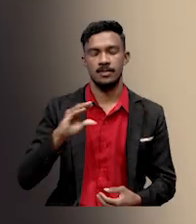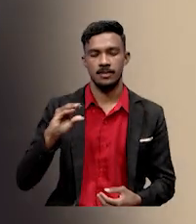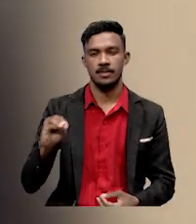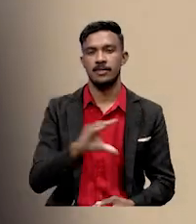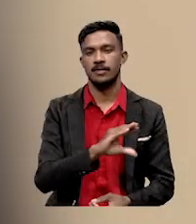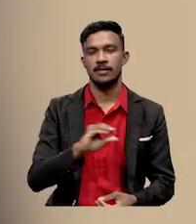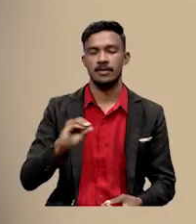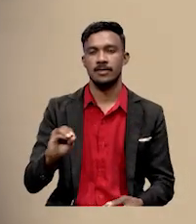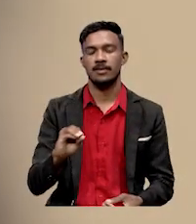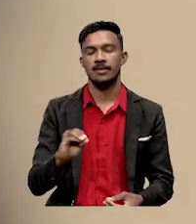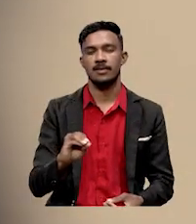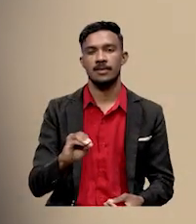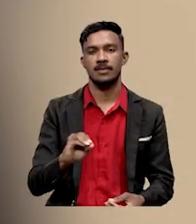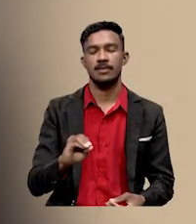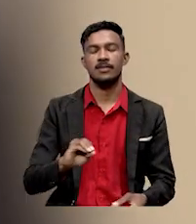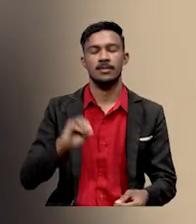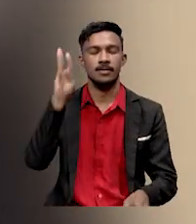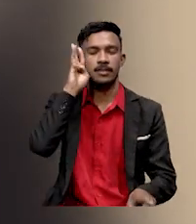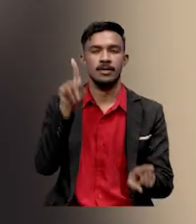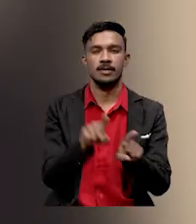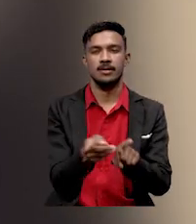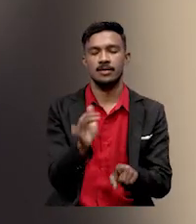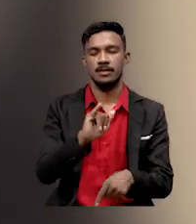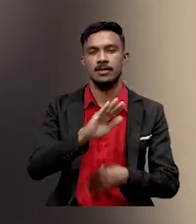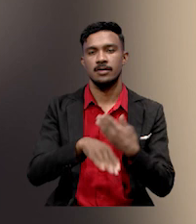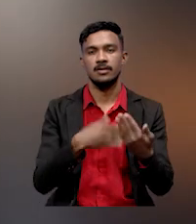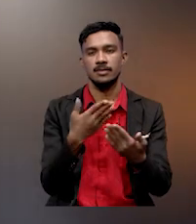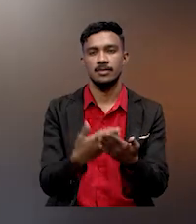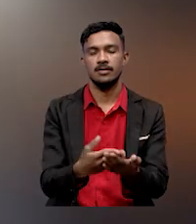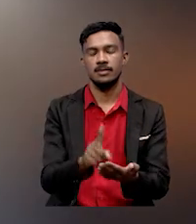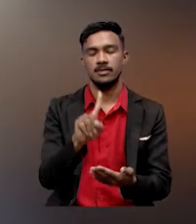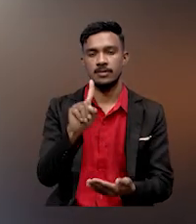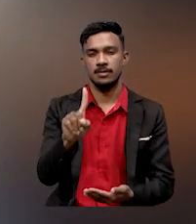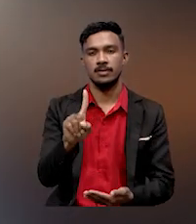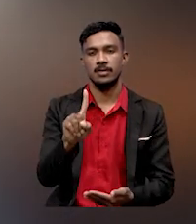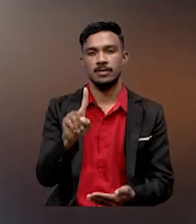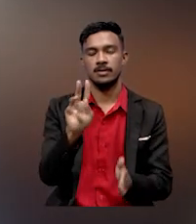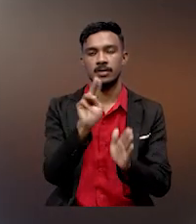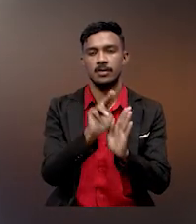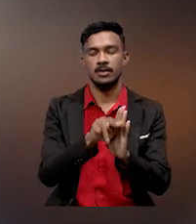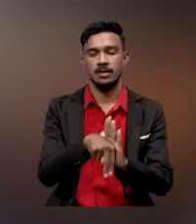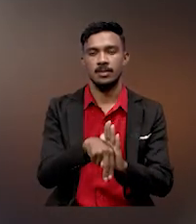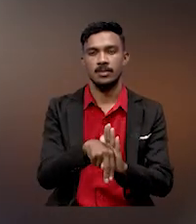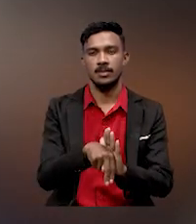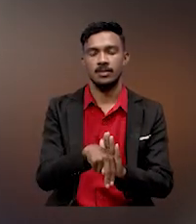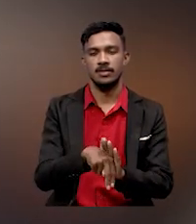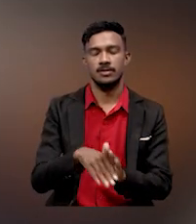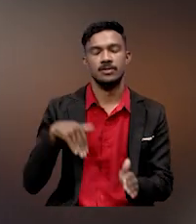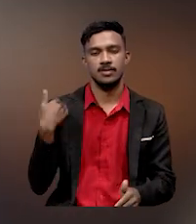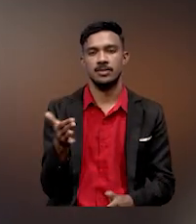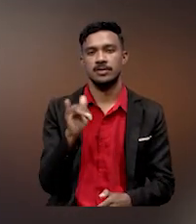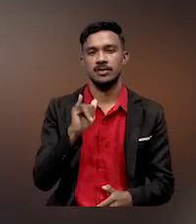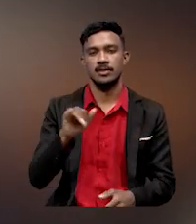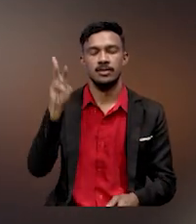Tenho. Entristeceu-me um bocado o num degrau que fica